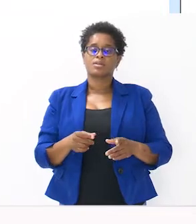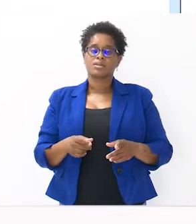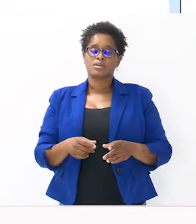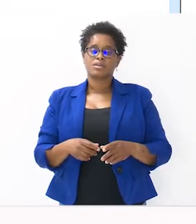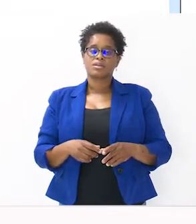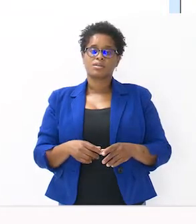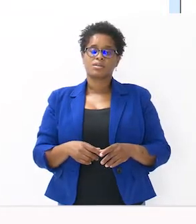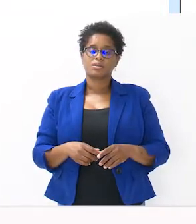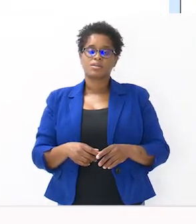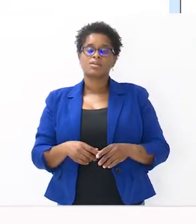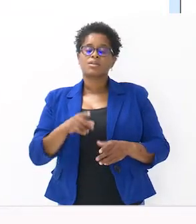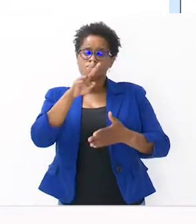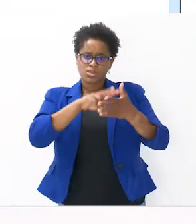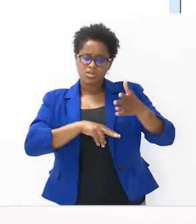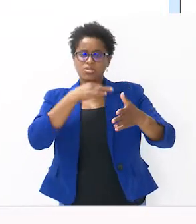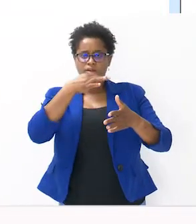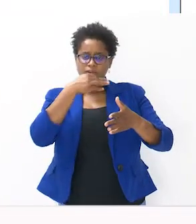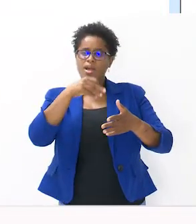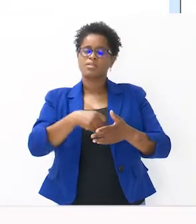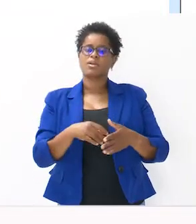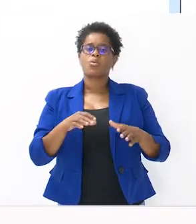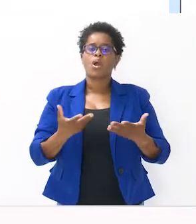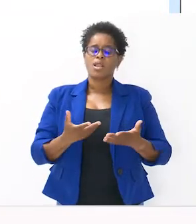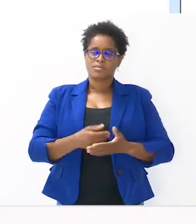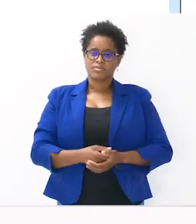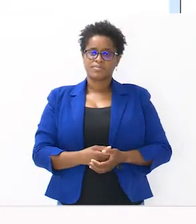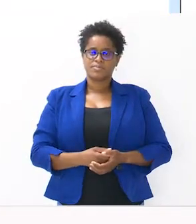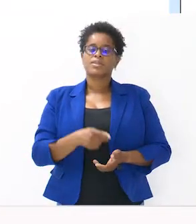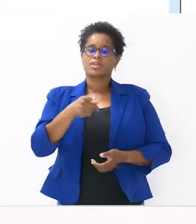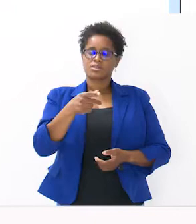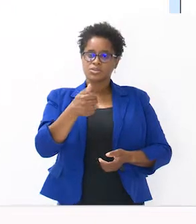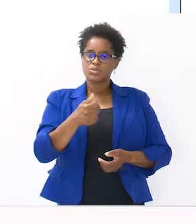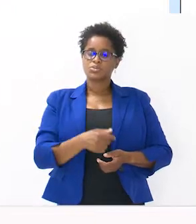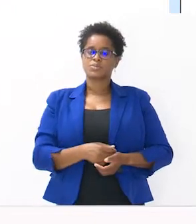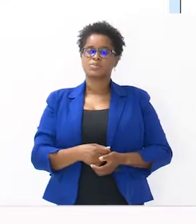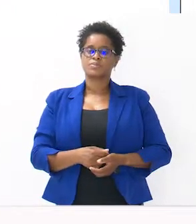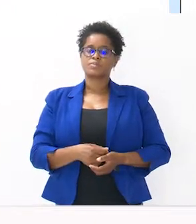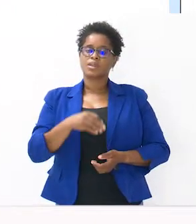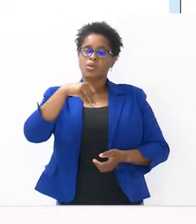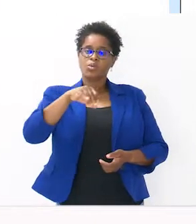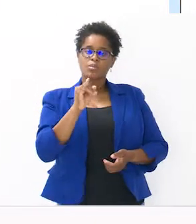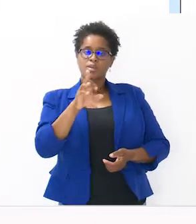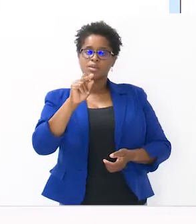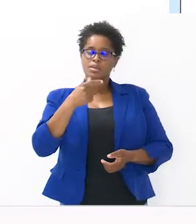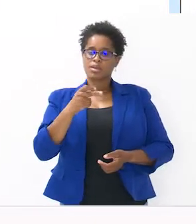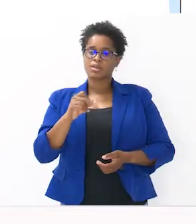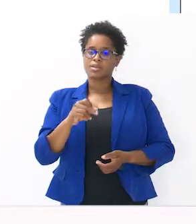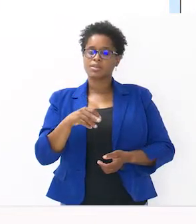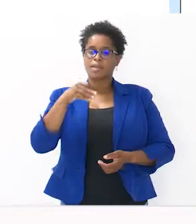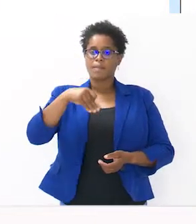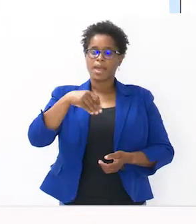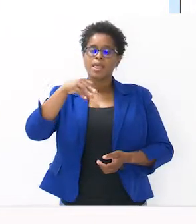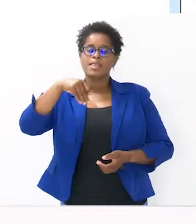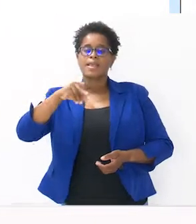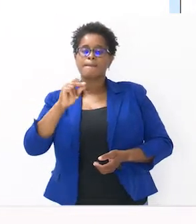que o texto se refere. E qual é? Isso, o pirata de perna